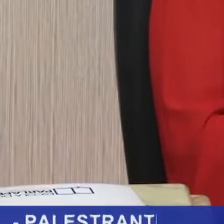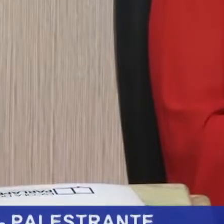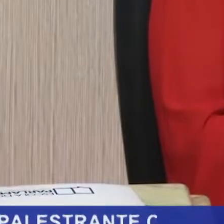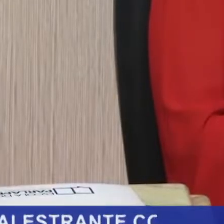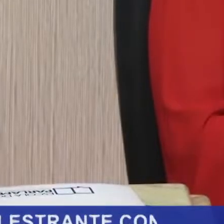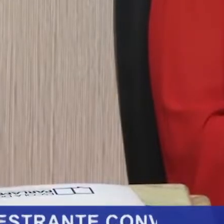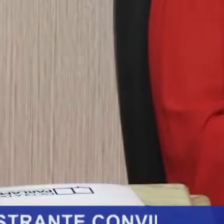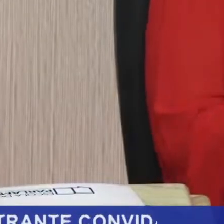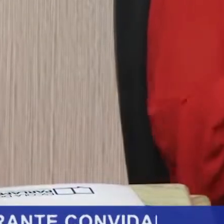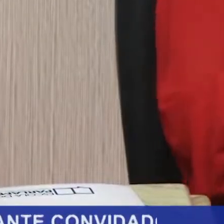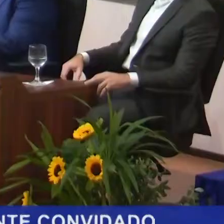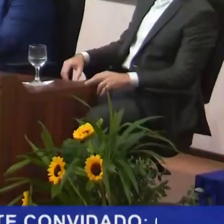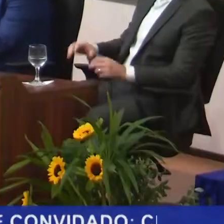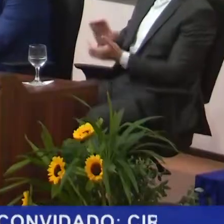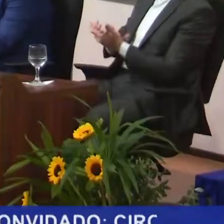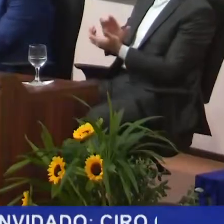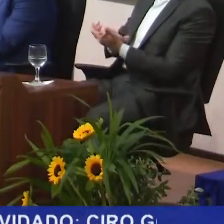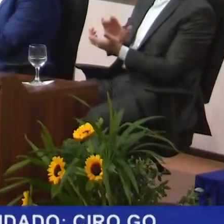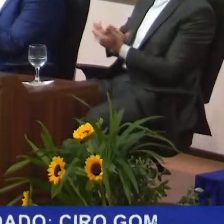Democracia.